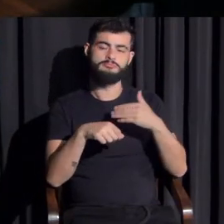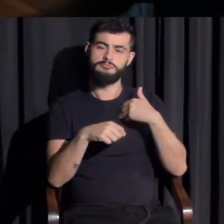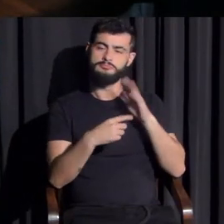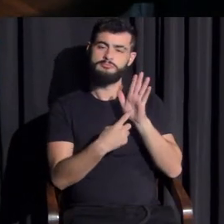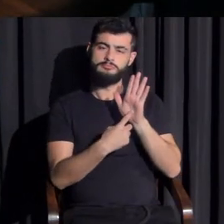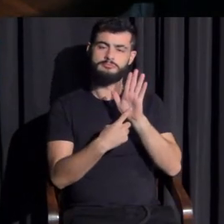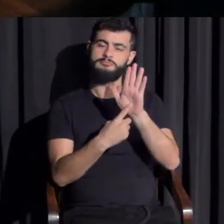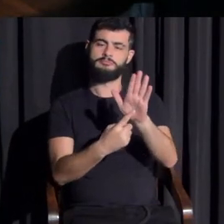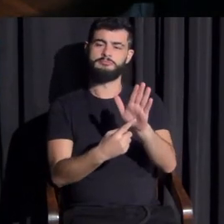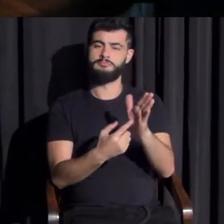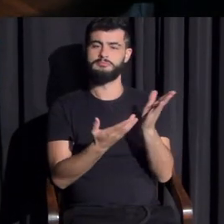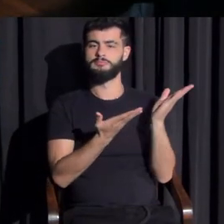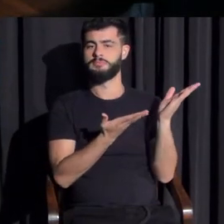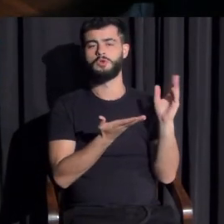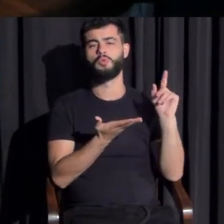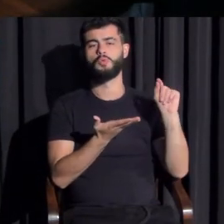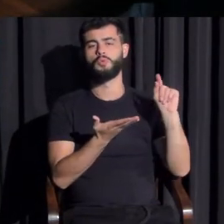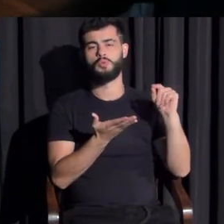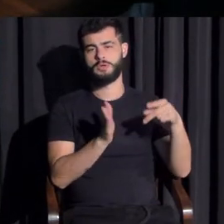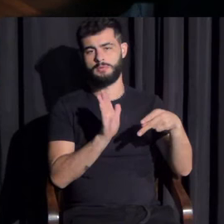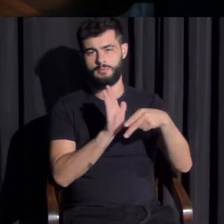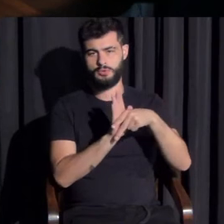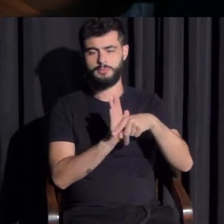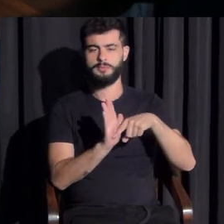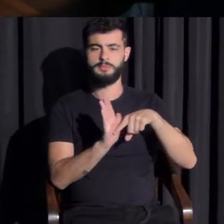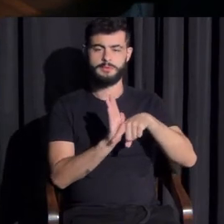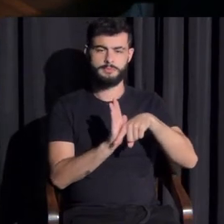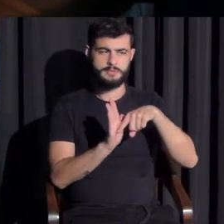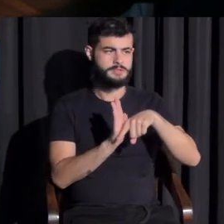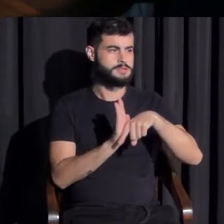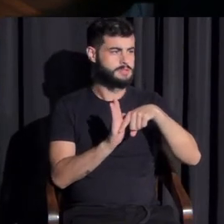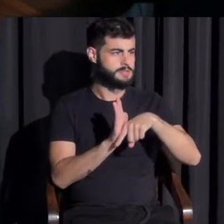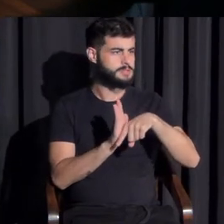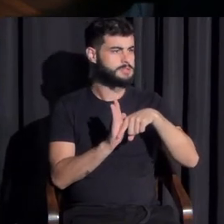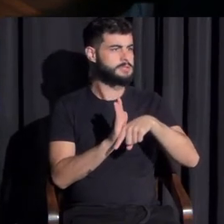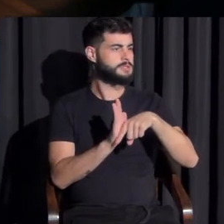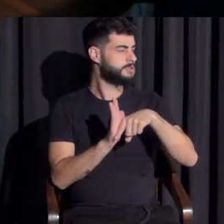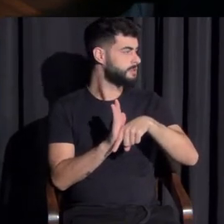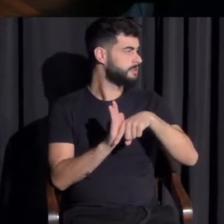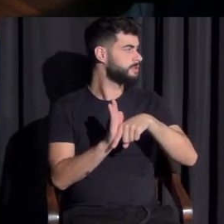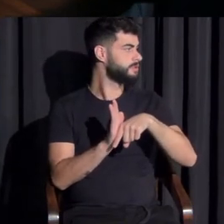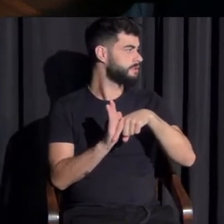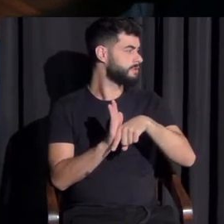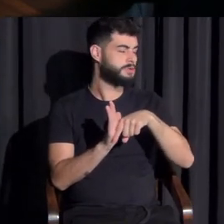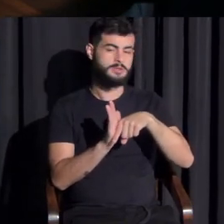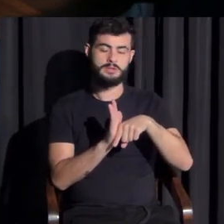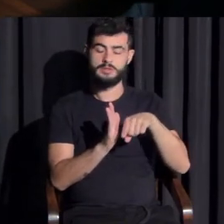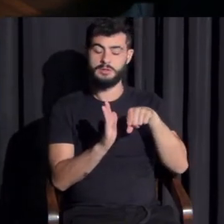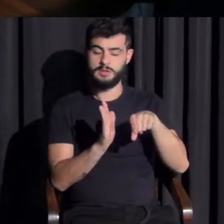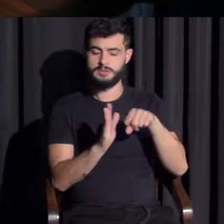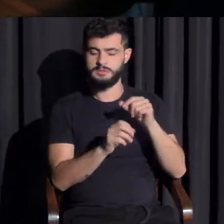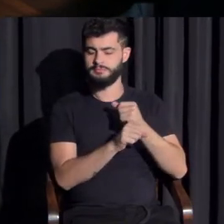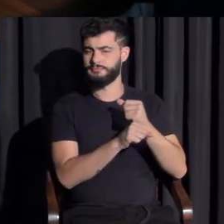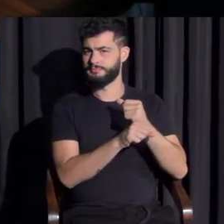alguns aspectos de uma pesquisa que tanto tem me mudado, me modificado, me transformado